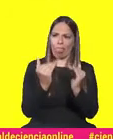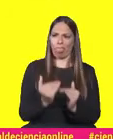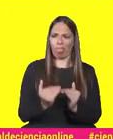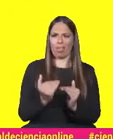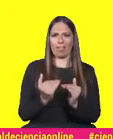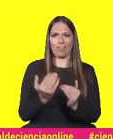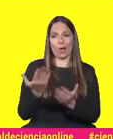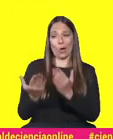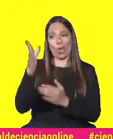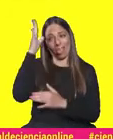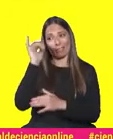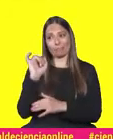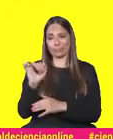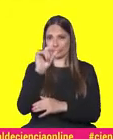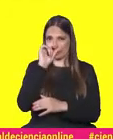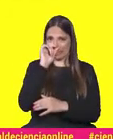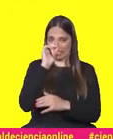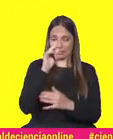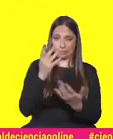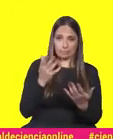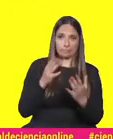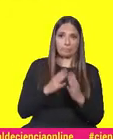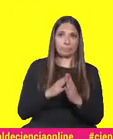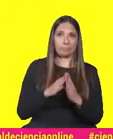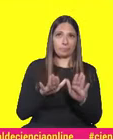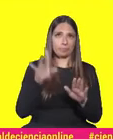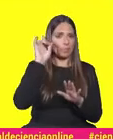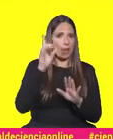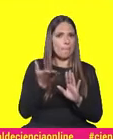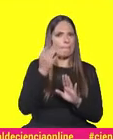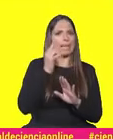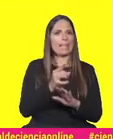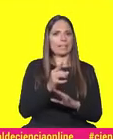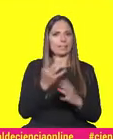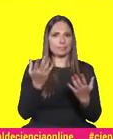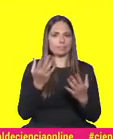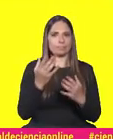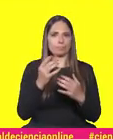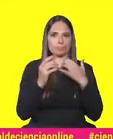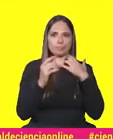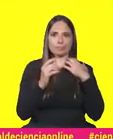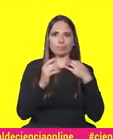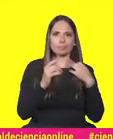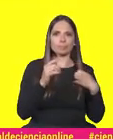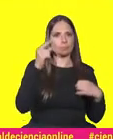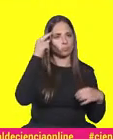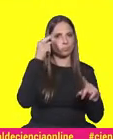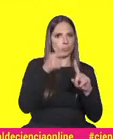morcegos conseguem utilizar. Mas mais importante do que tudo isto é provavelmente o enorme